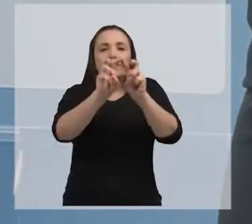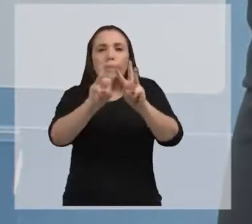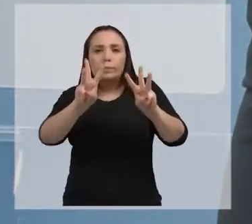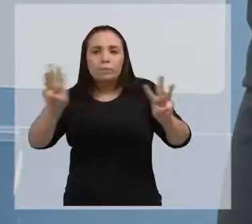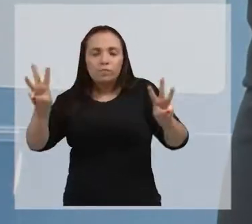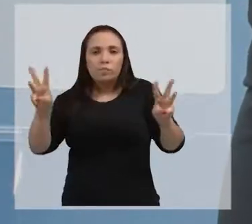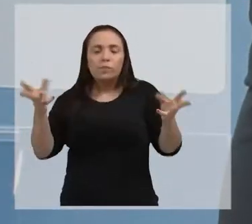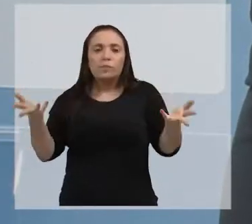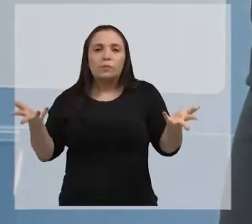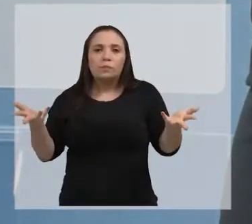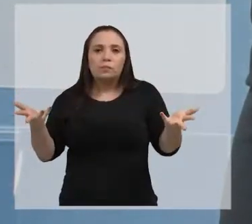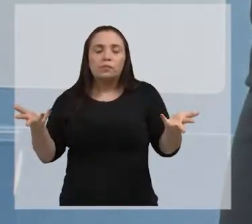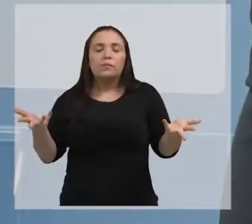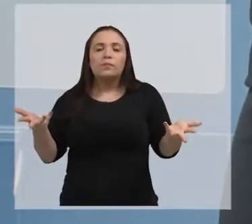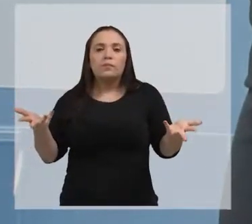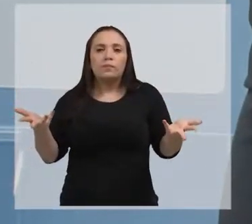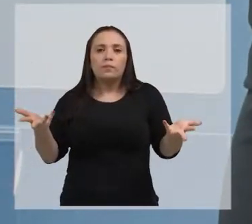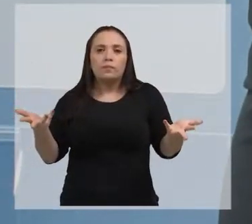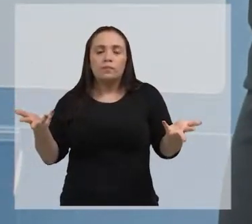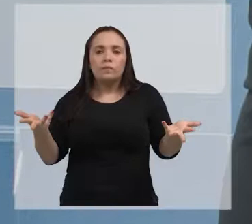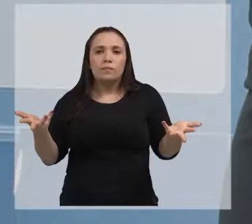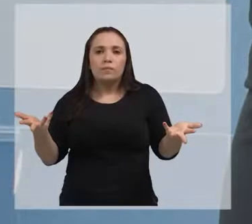sociais,